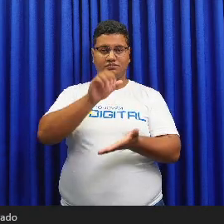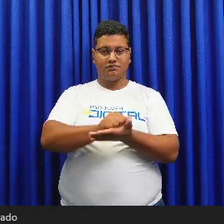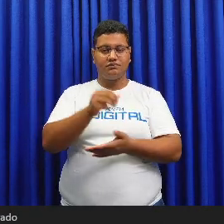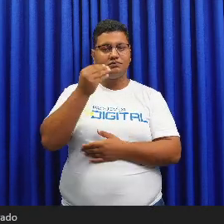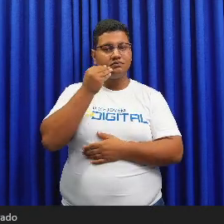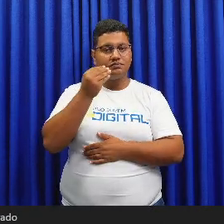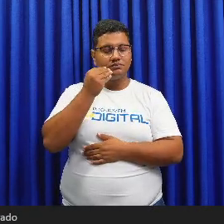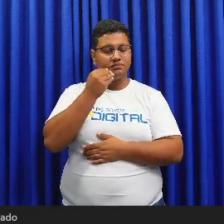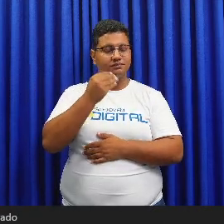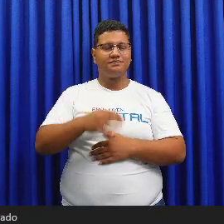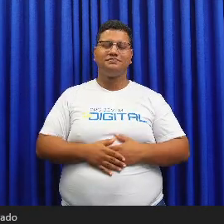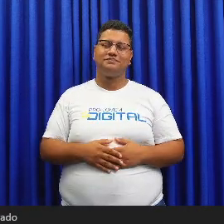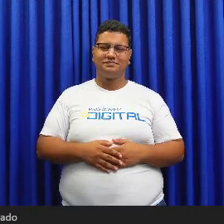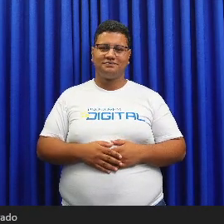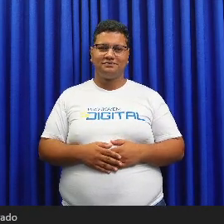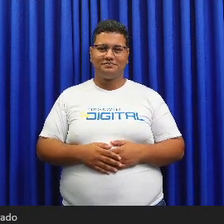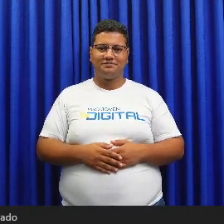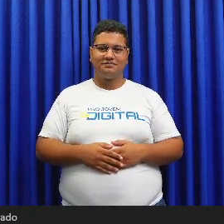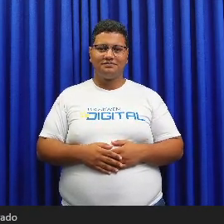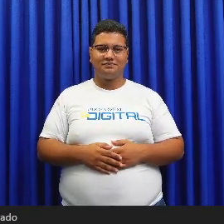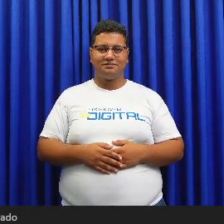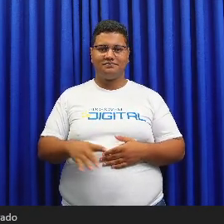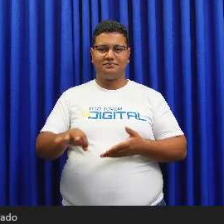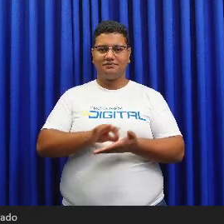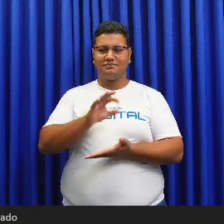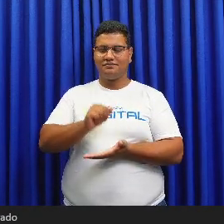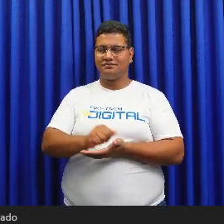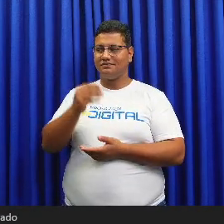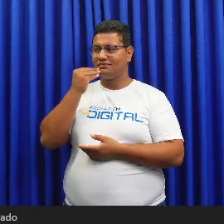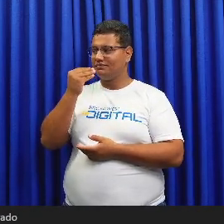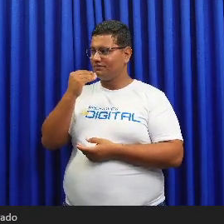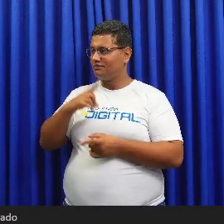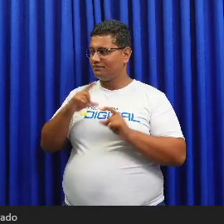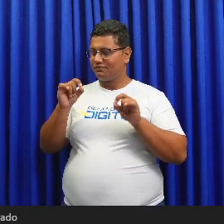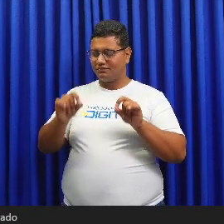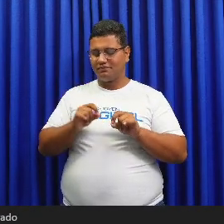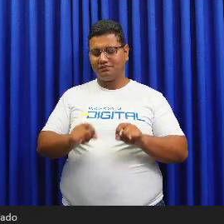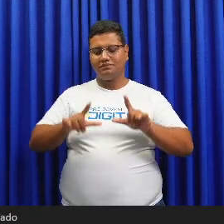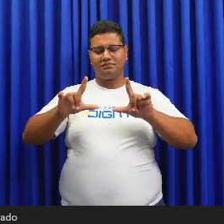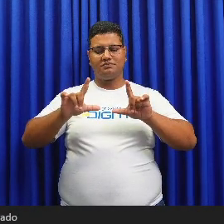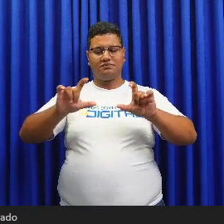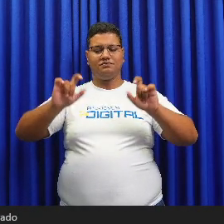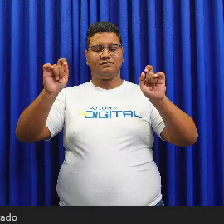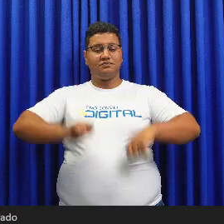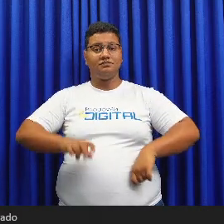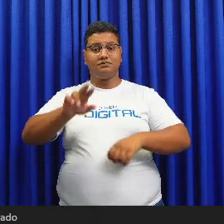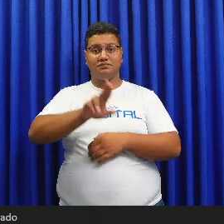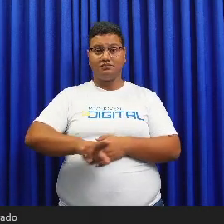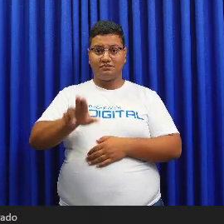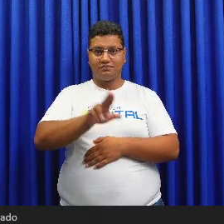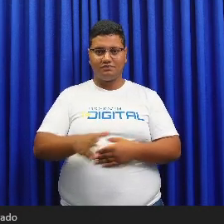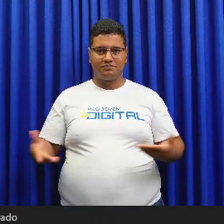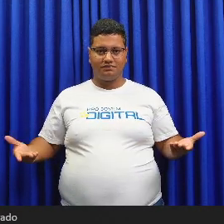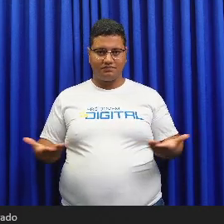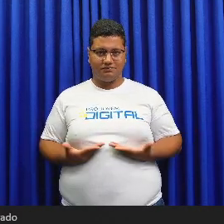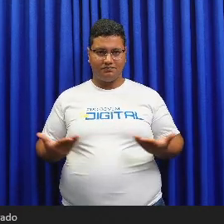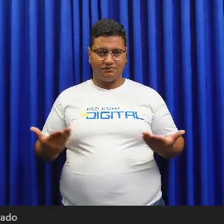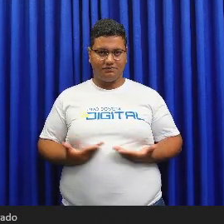tá? Em downloads, o que nós temos aqui? Vamos ver uma foto que eu possa utilizar.